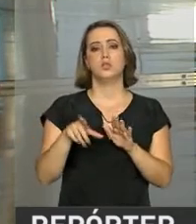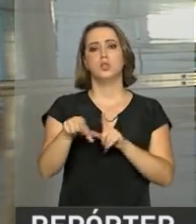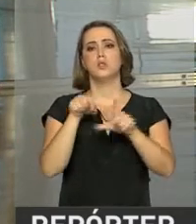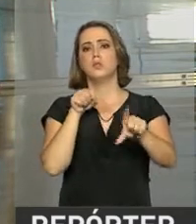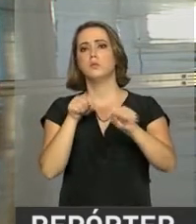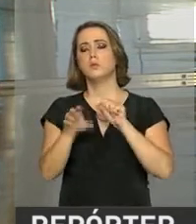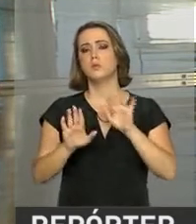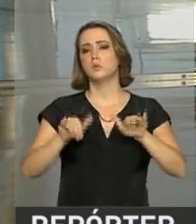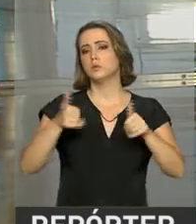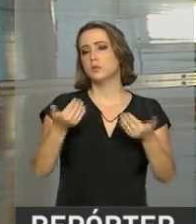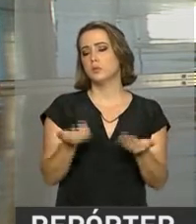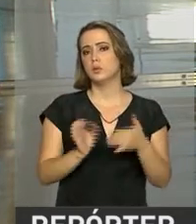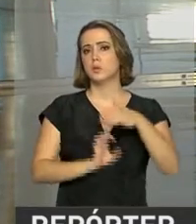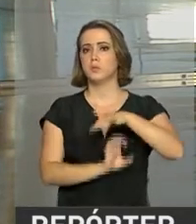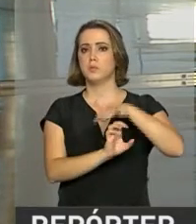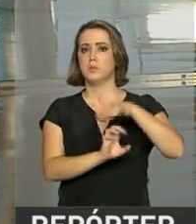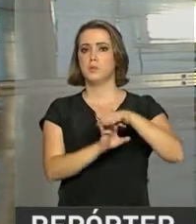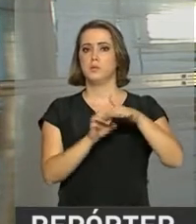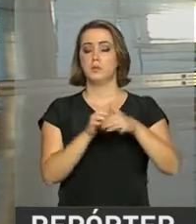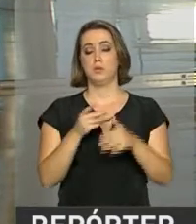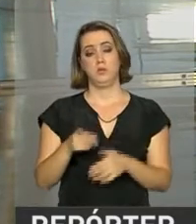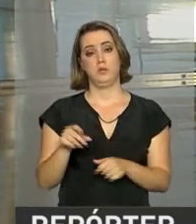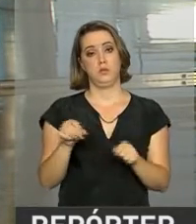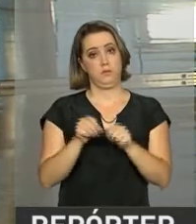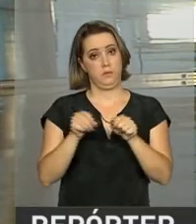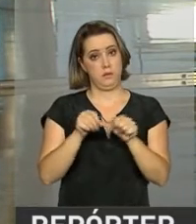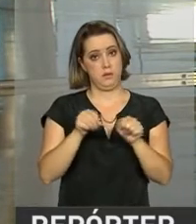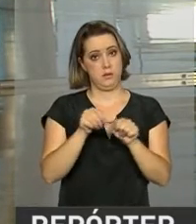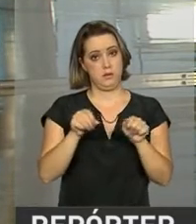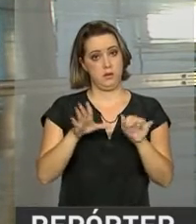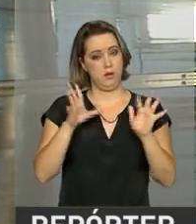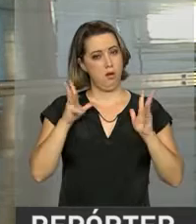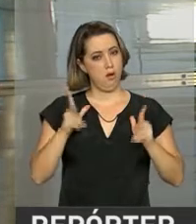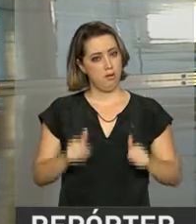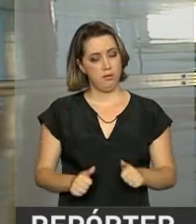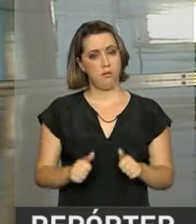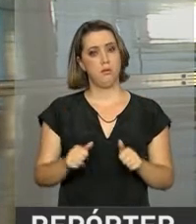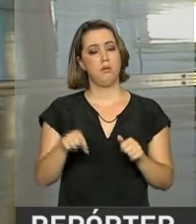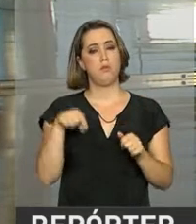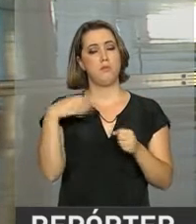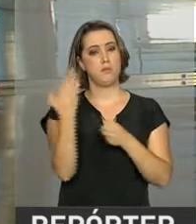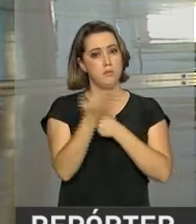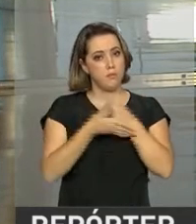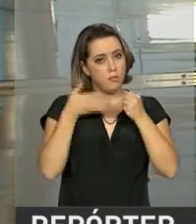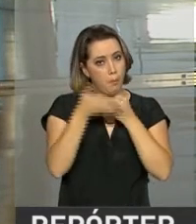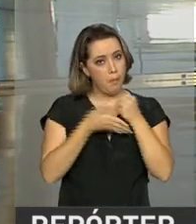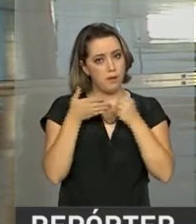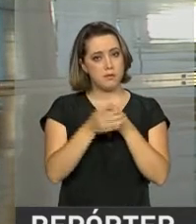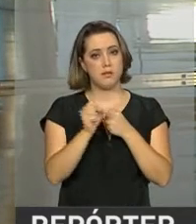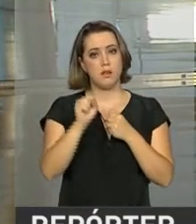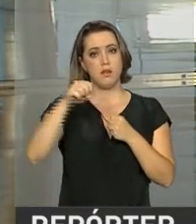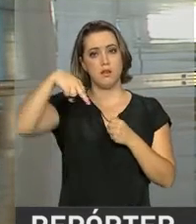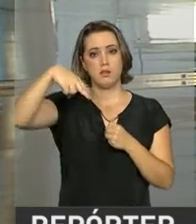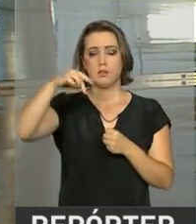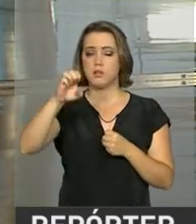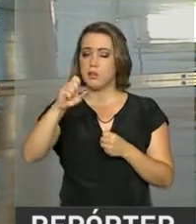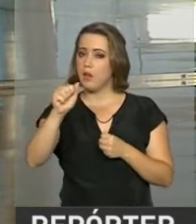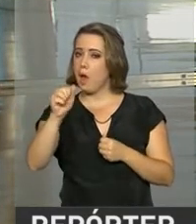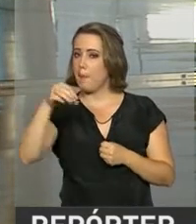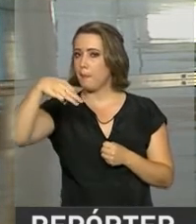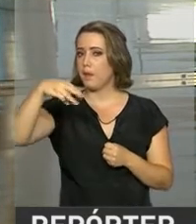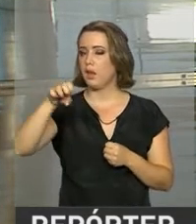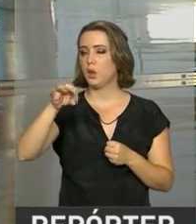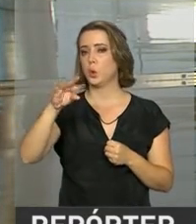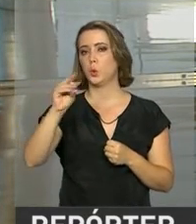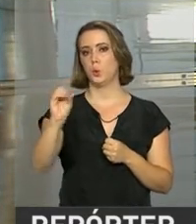para explorar o saneamento básico em seis capitais das regiões norte e nordeste e o bnds vai participar se financiando